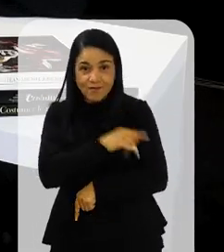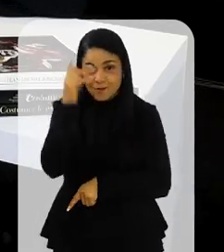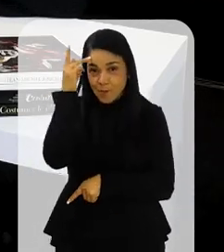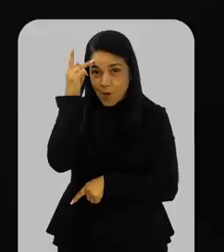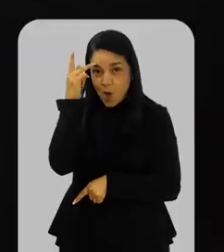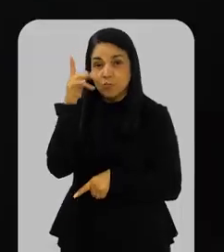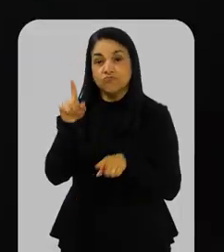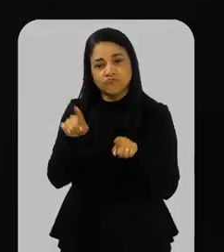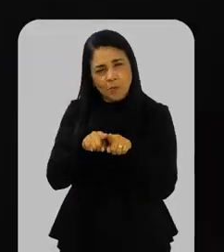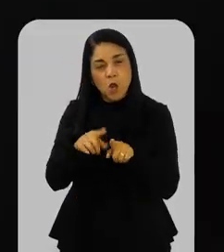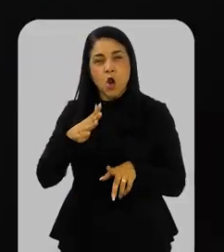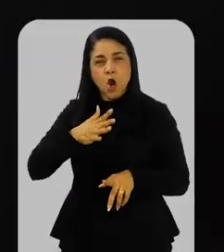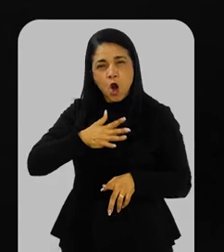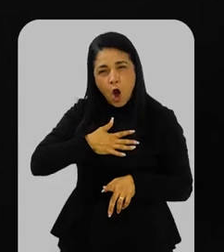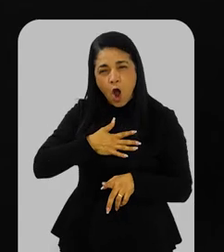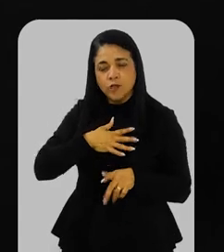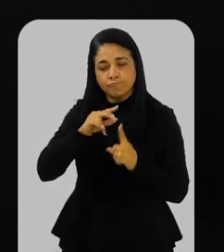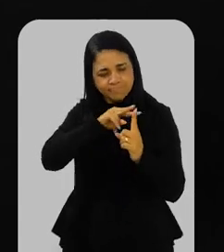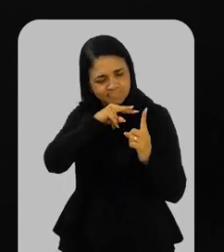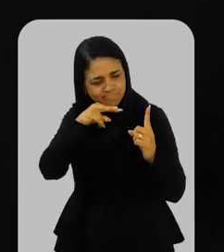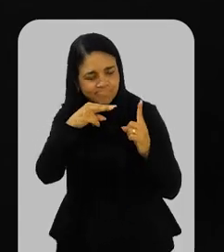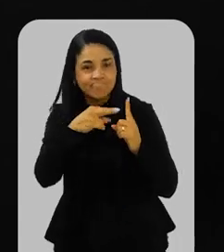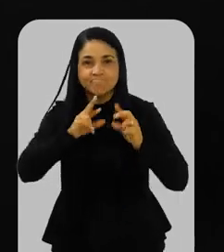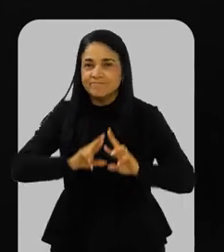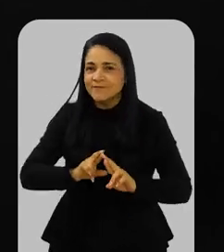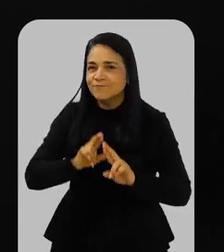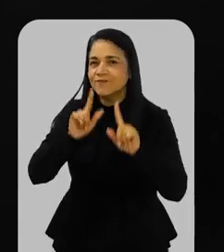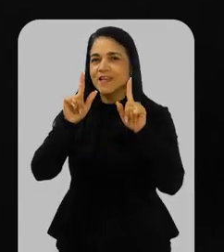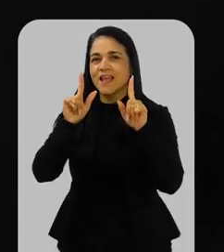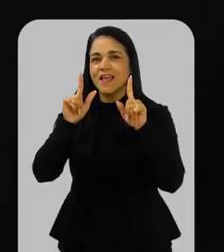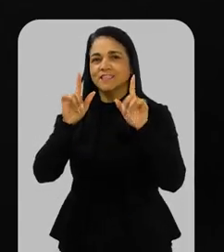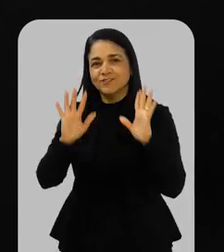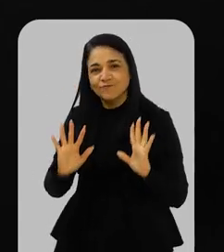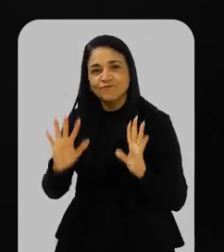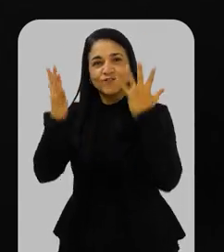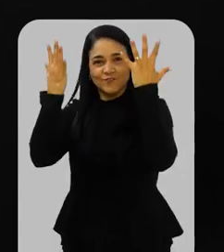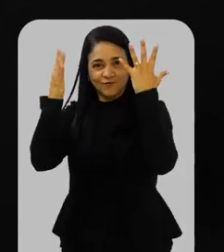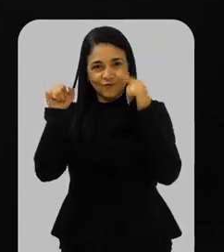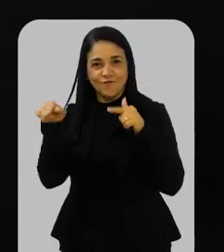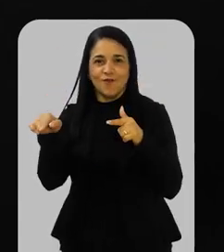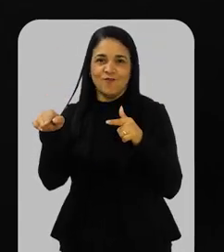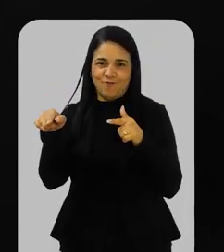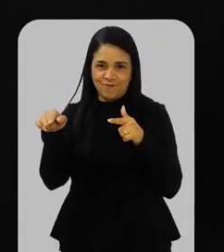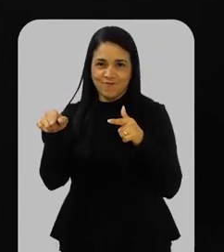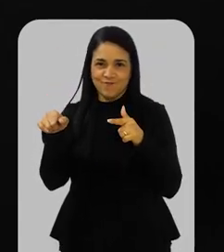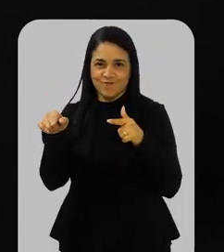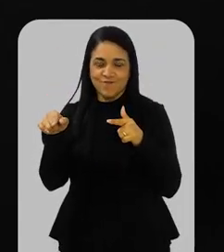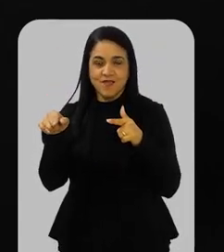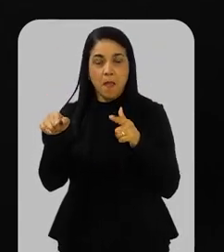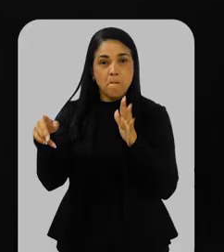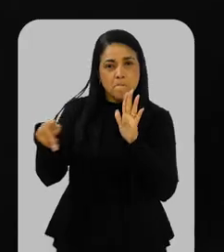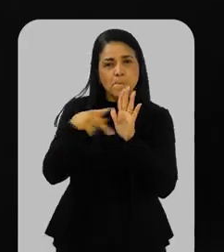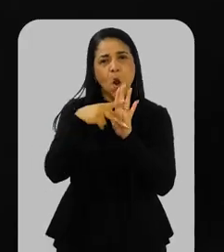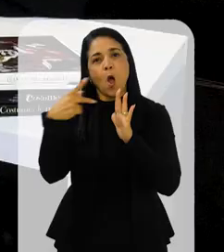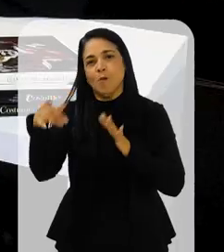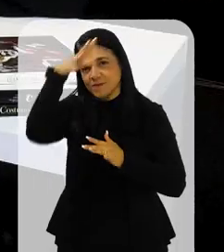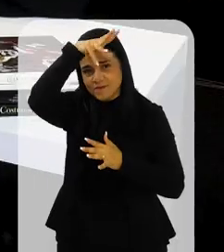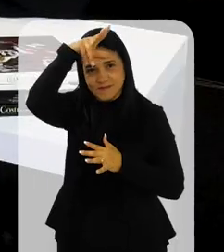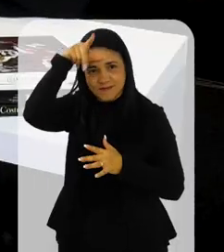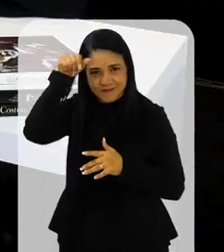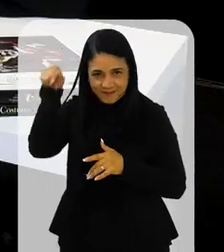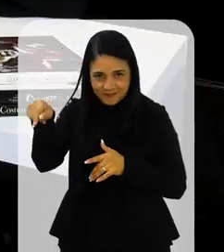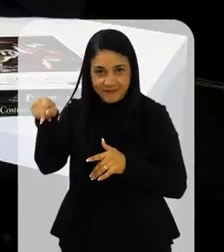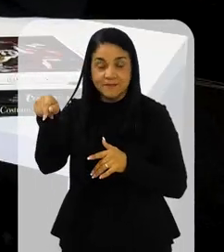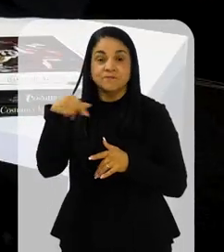se encantam por isso, por esse olhar diferenciado, esse saber que emerge de lá, que é muito único e próprio deles. É,